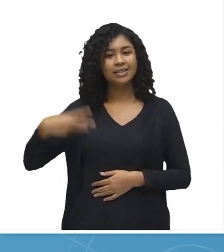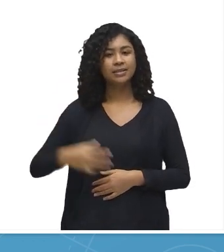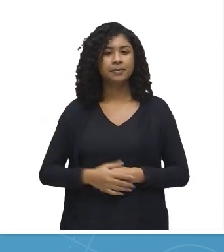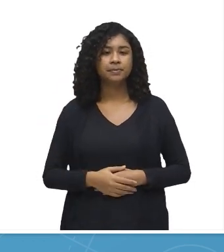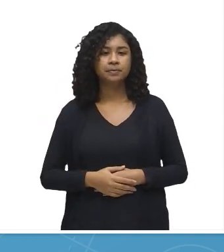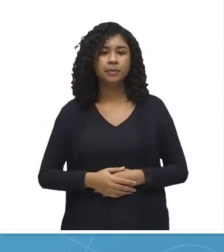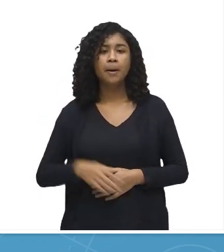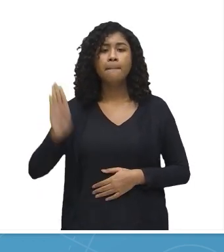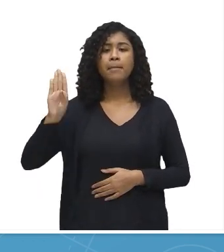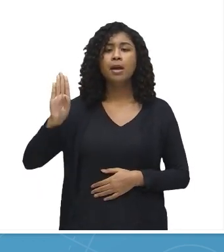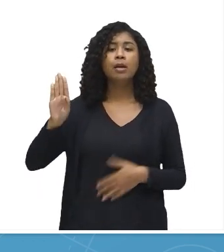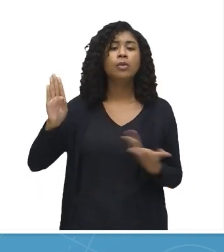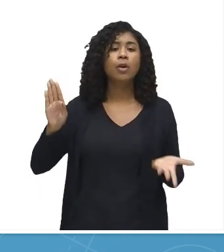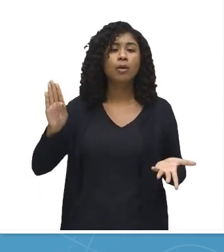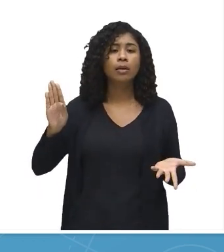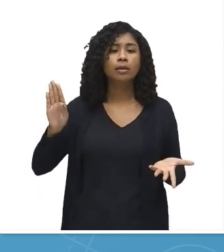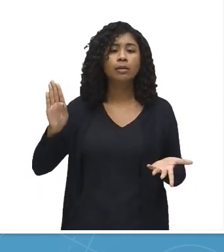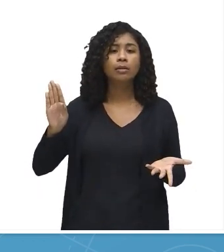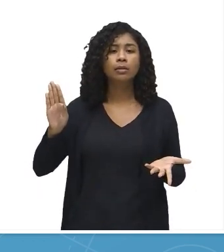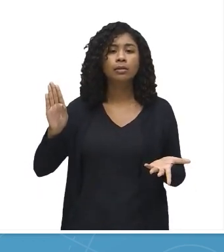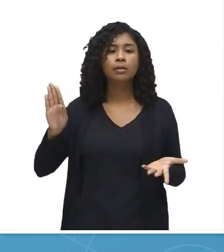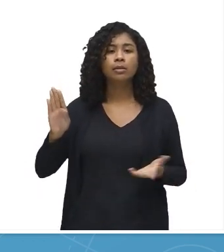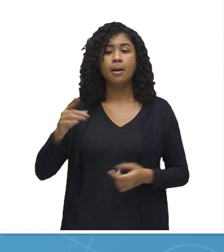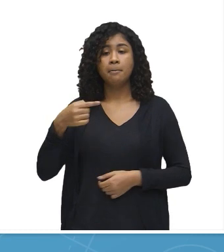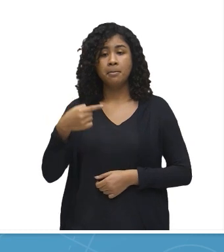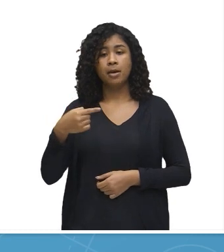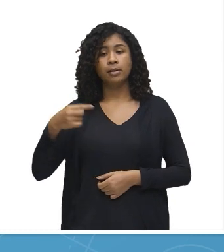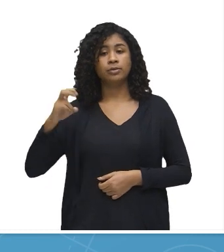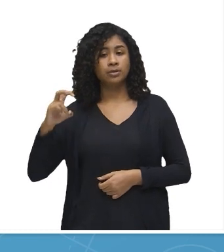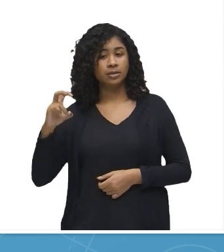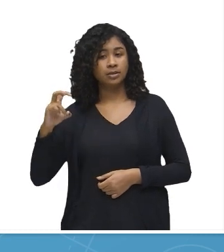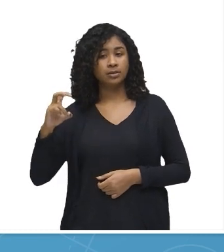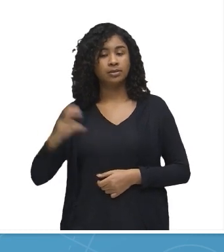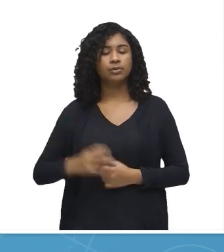3. Quanto vale o B? O B é menos 5.